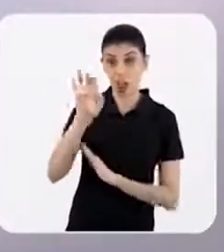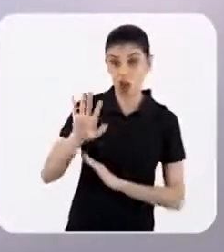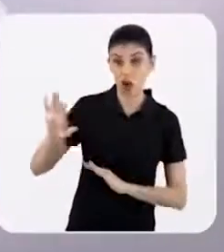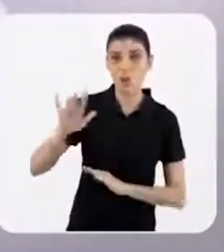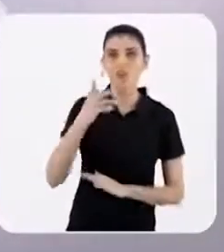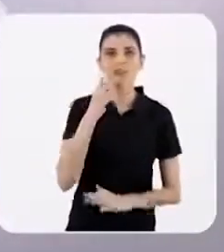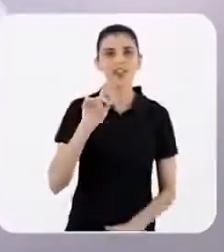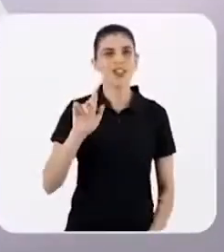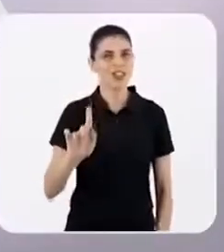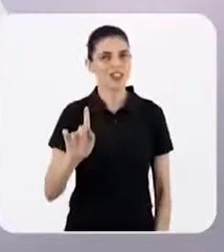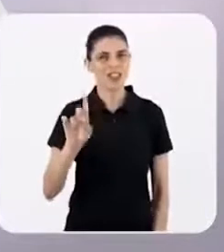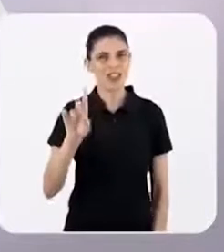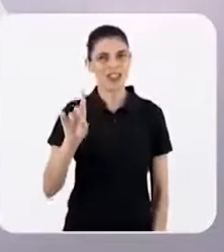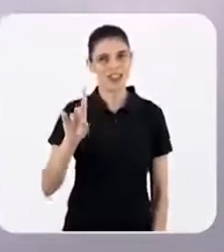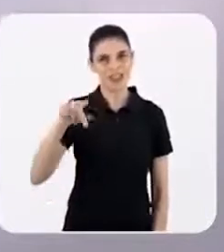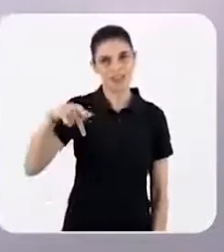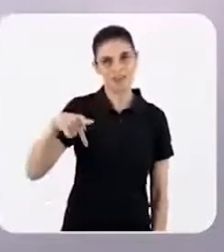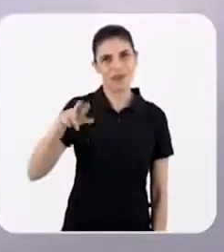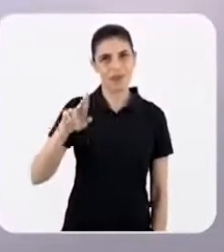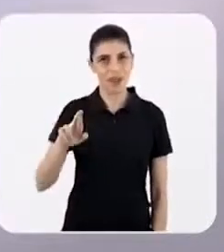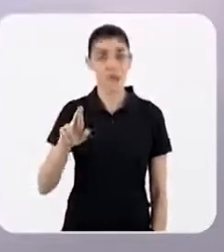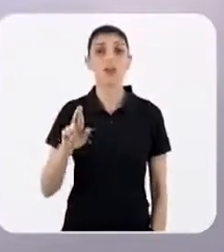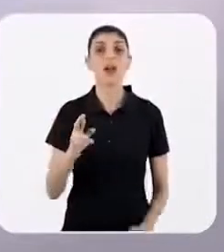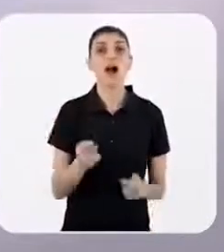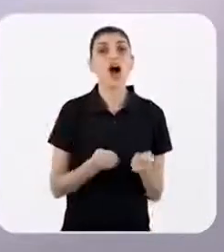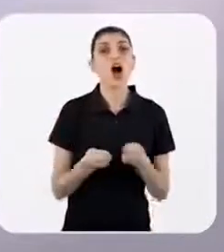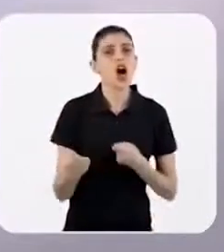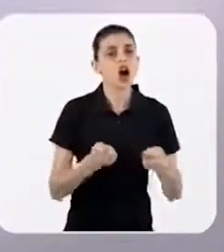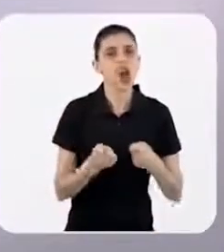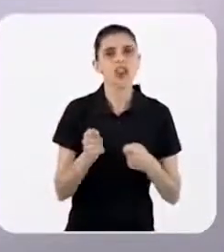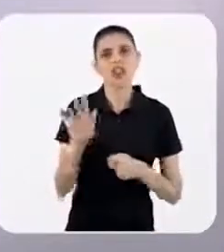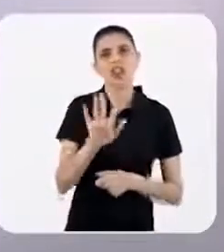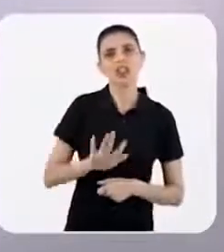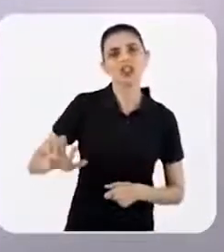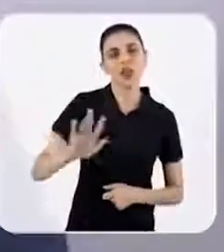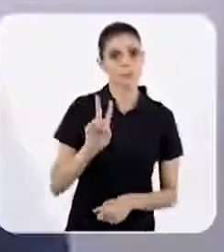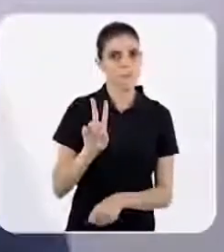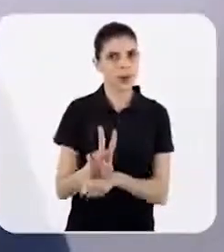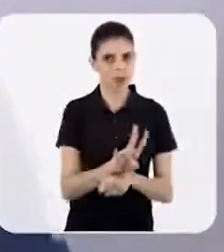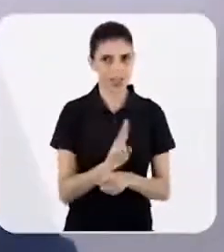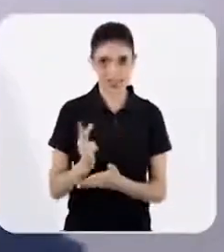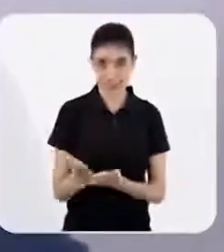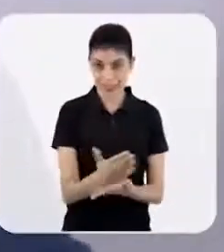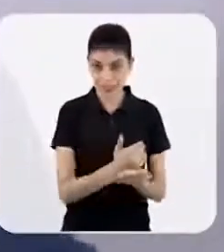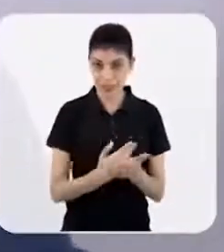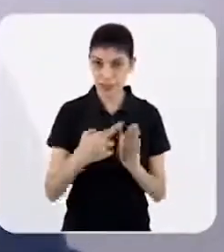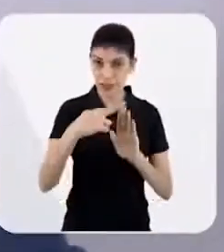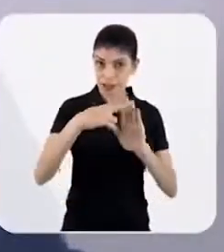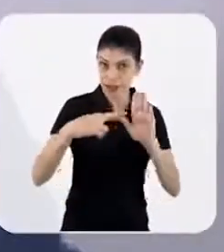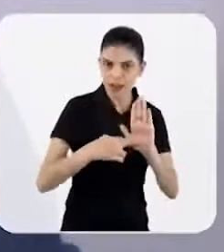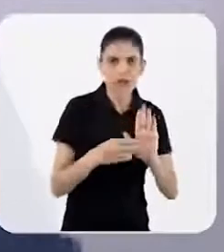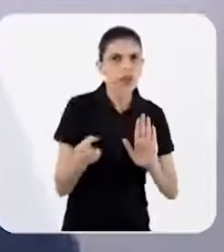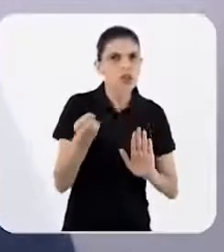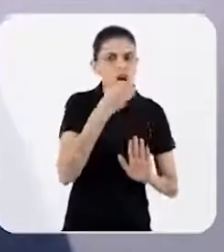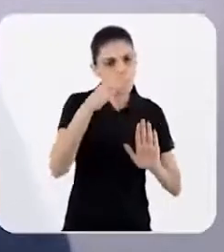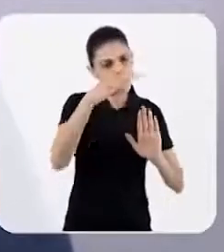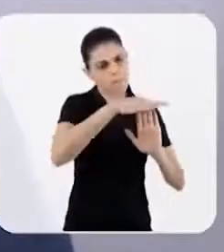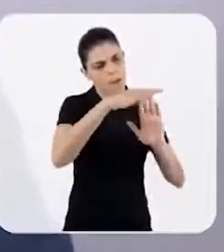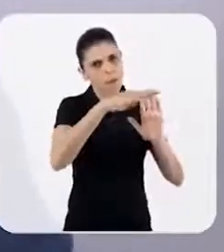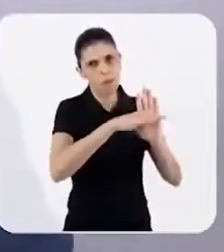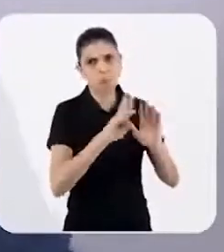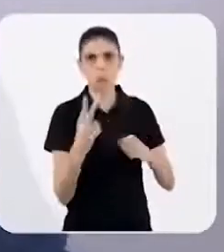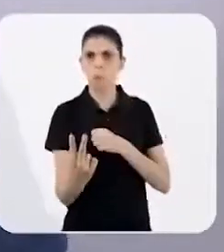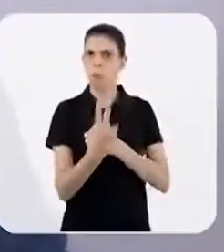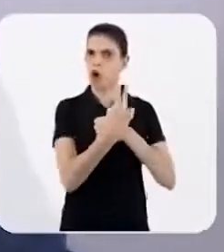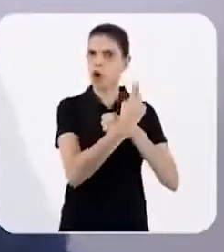fim de maio o GDPR, a Regulação Geral de Proteção de Dados. Essa nova regulamentação traz várias medidas que de